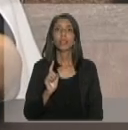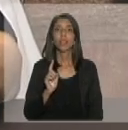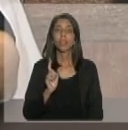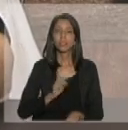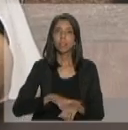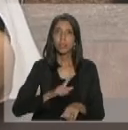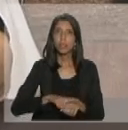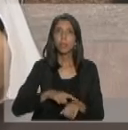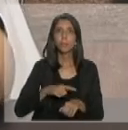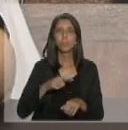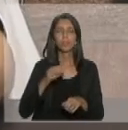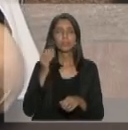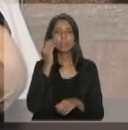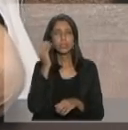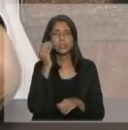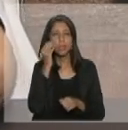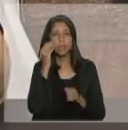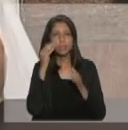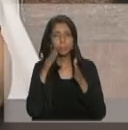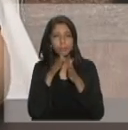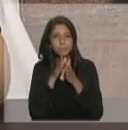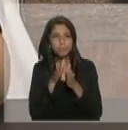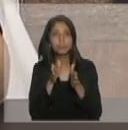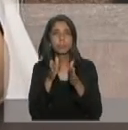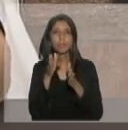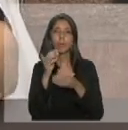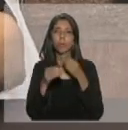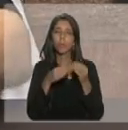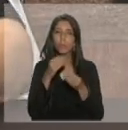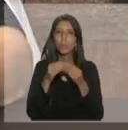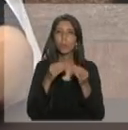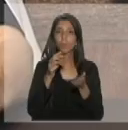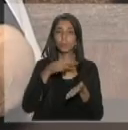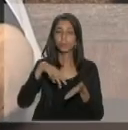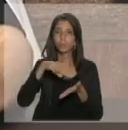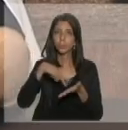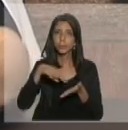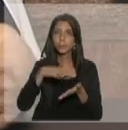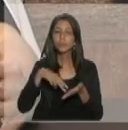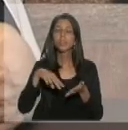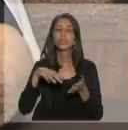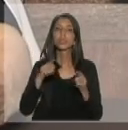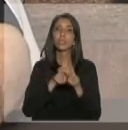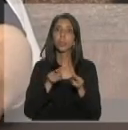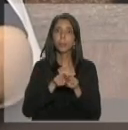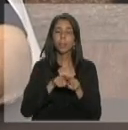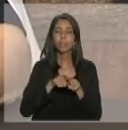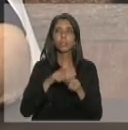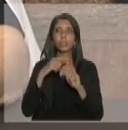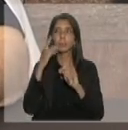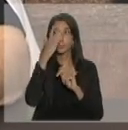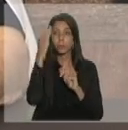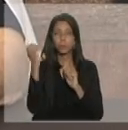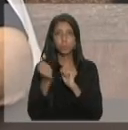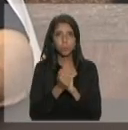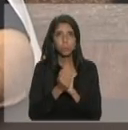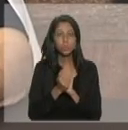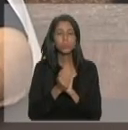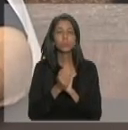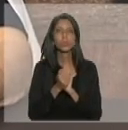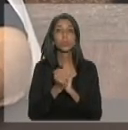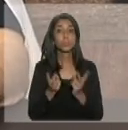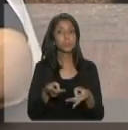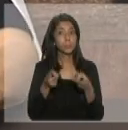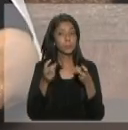mesmo tempo que eu tentava abrir um caminho para mim, enfim, dentro da arte da dança, e para aqueles que estavam comigo, eu me dava